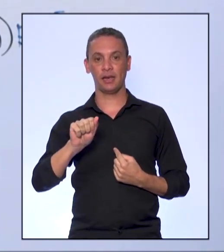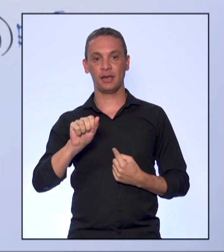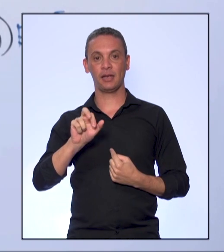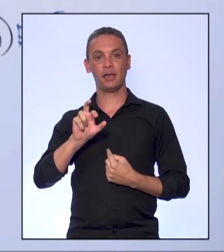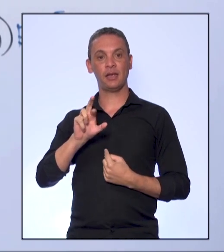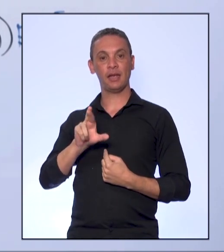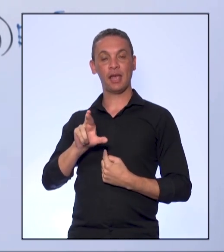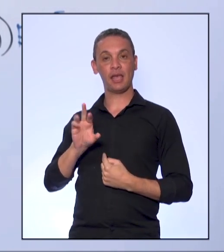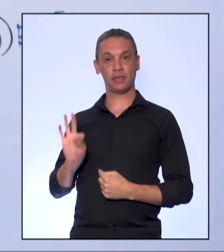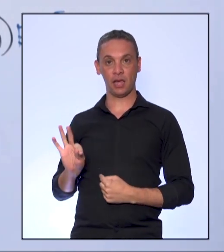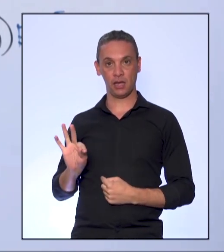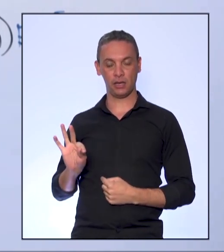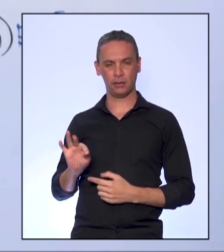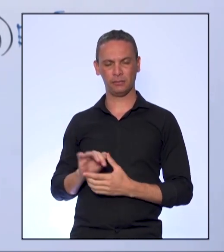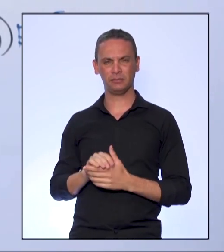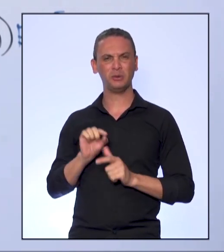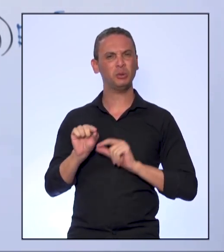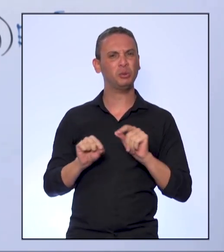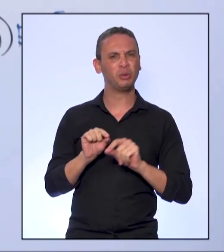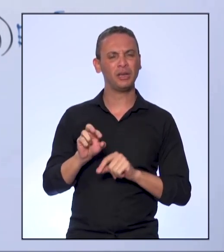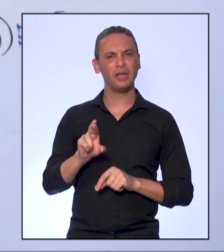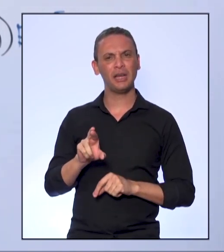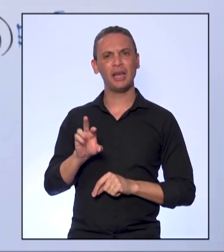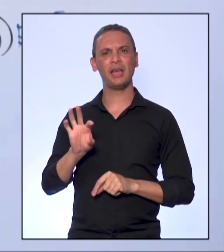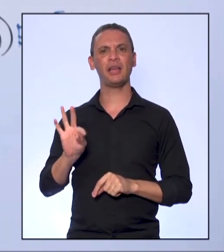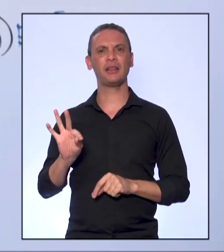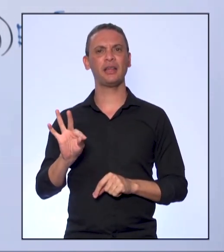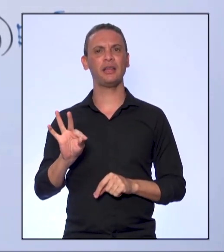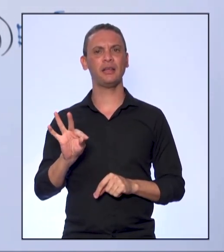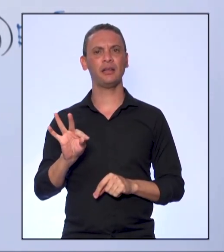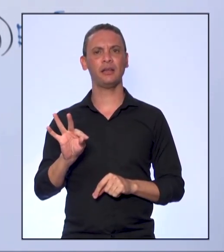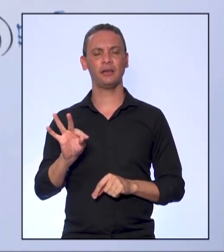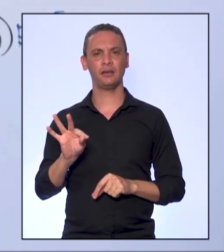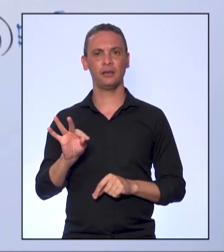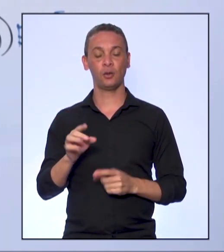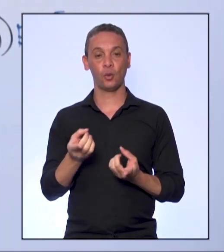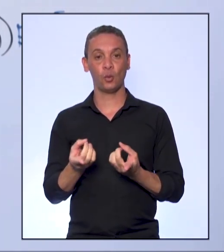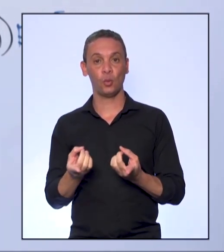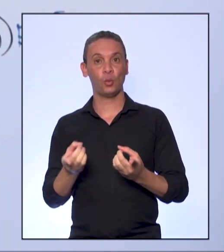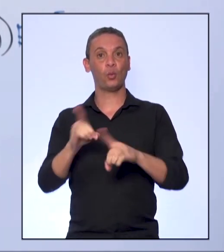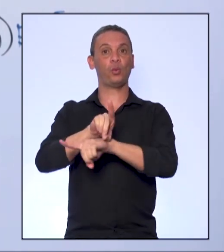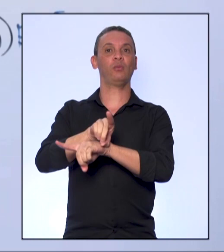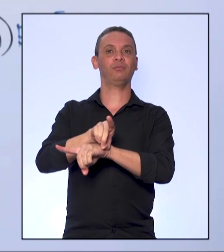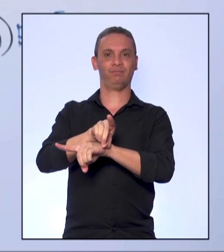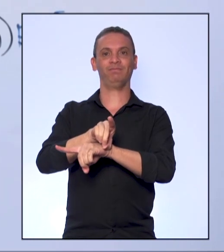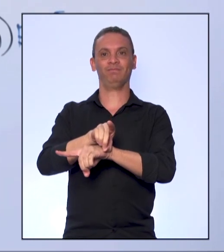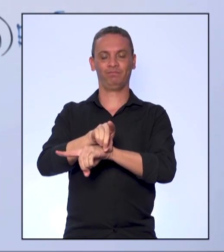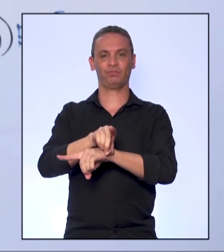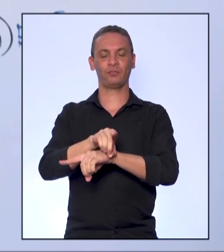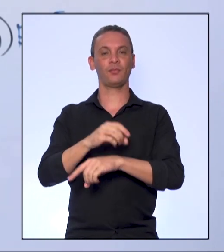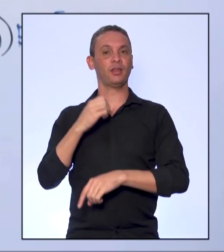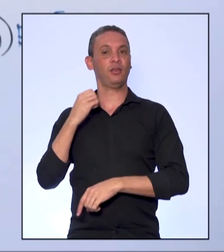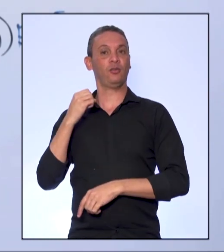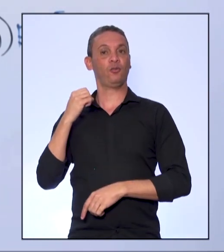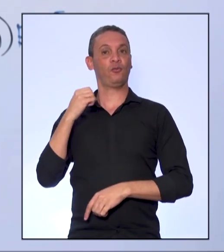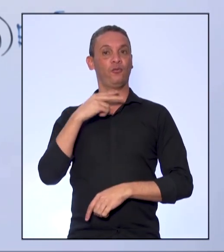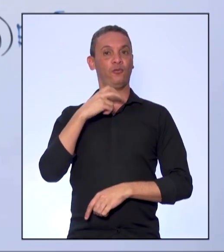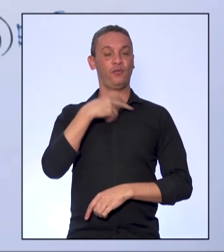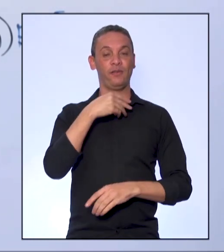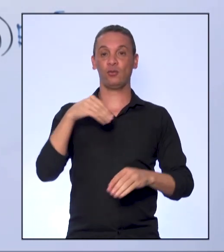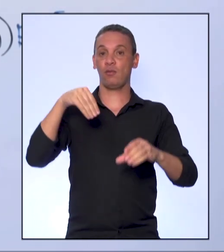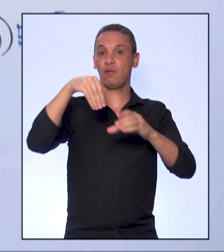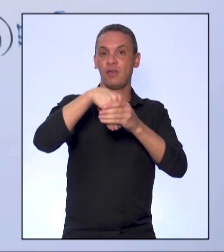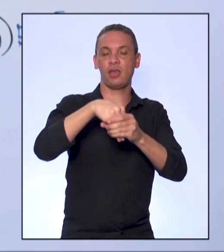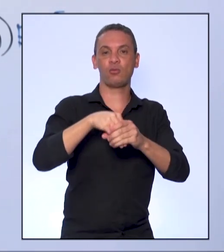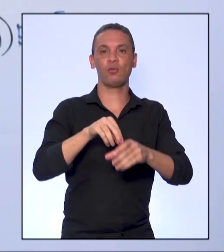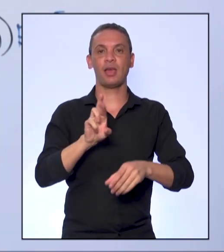ssRNA-RT. O que quer dizer RT? Transcrição reversa. É um vírus que ele injeta o